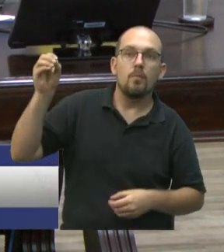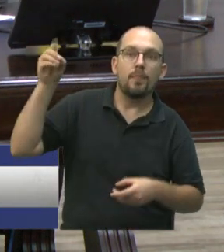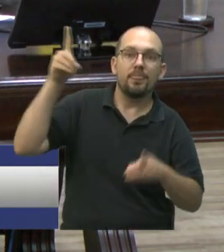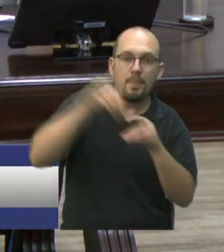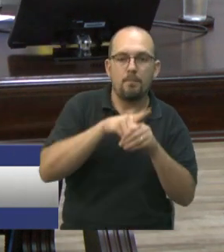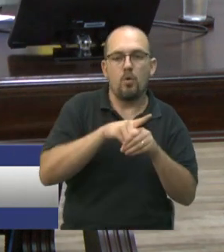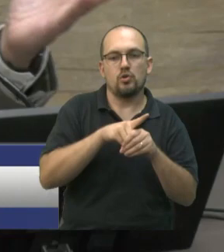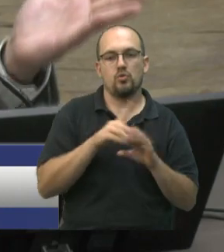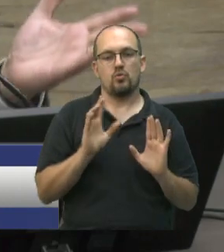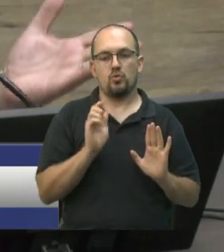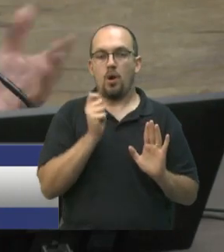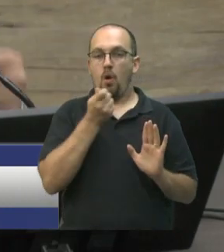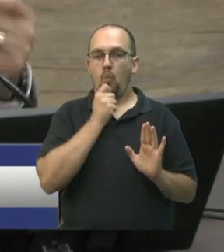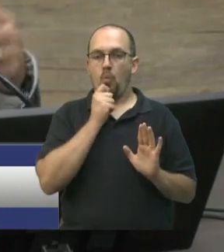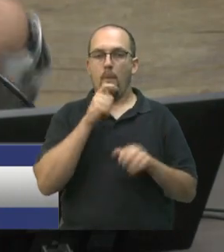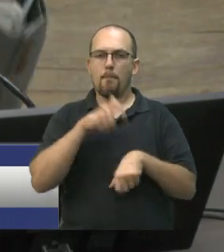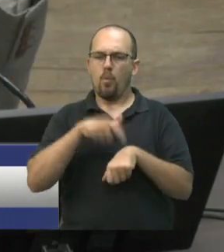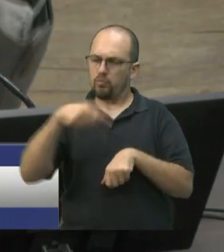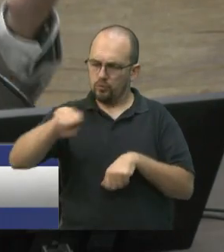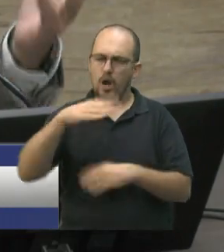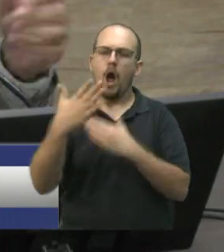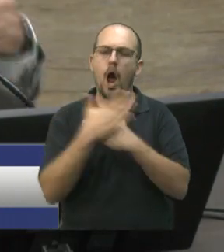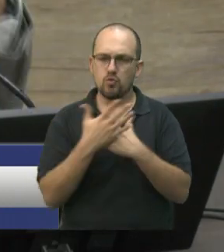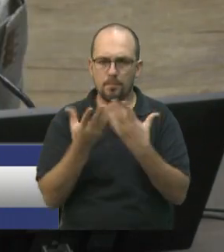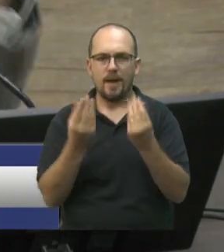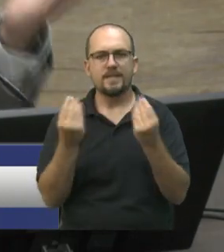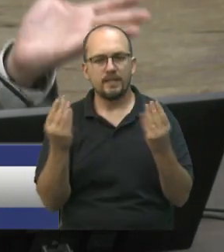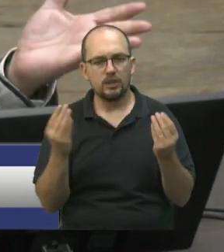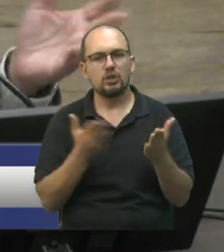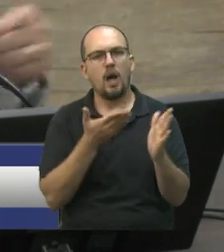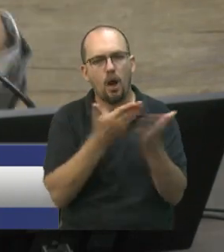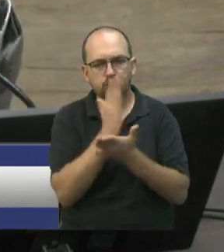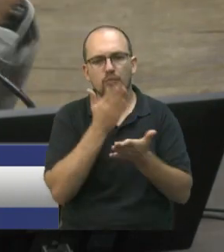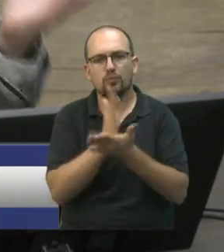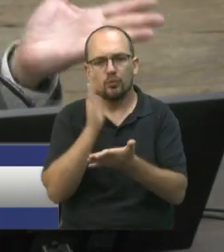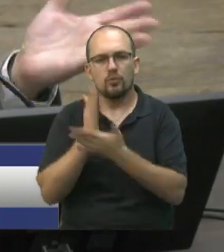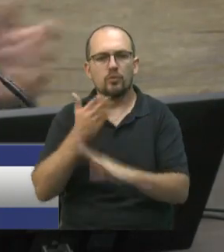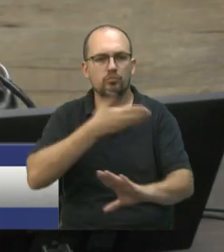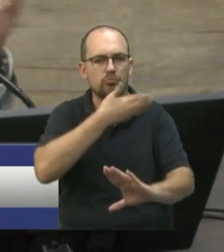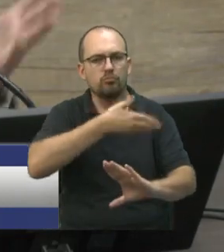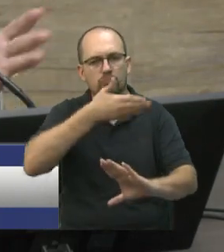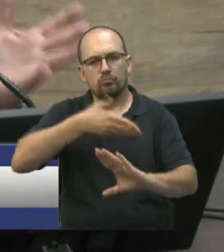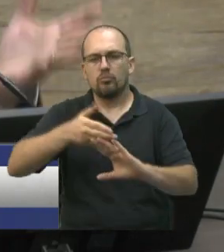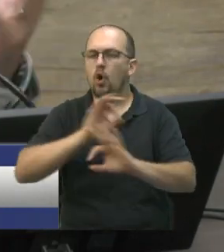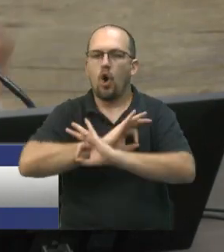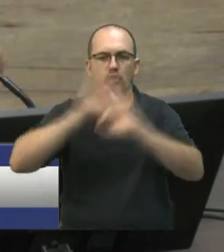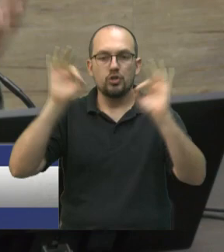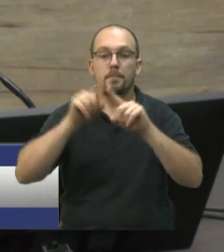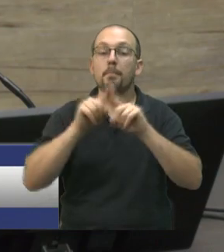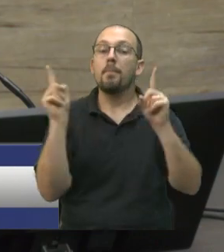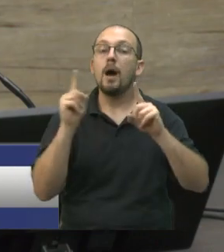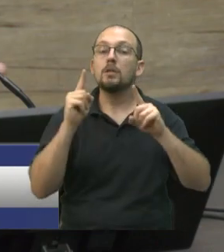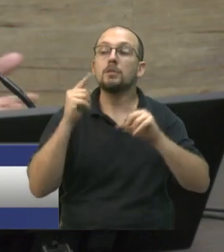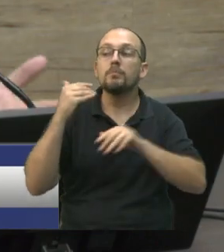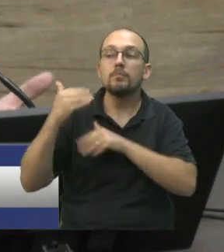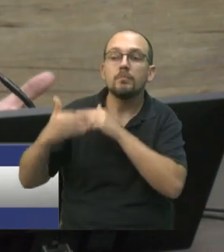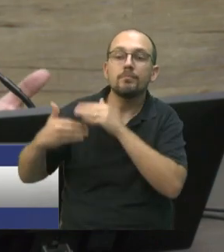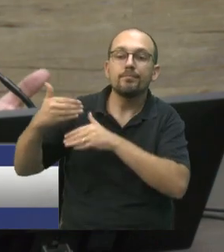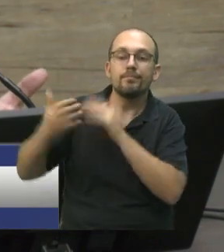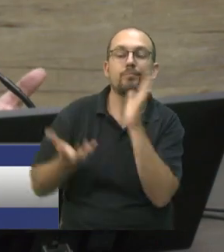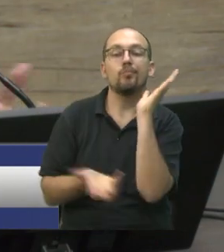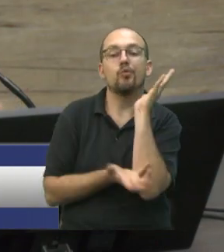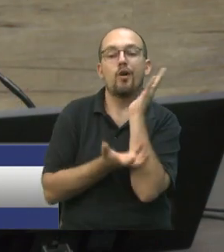isso tudo que vocês nos ajudaram bastante em aprovações emergenciais, que foram ótimos, mas o processo burocrático é que